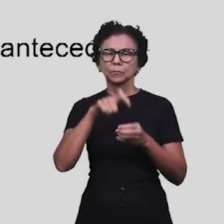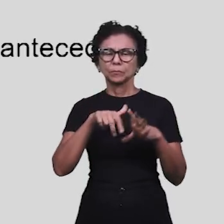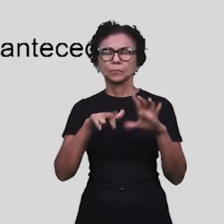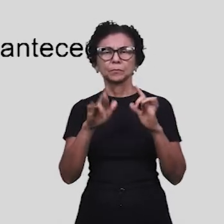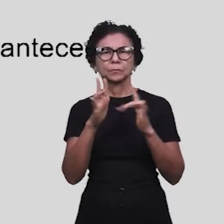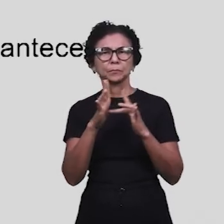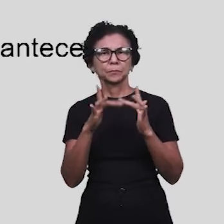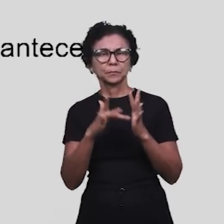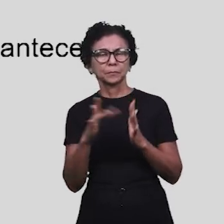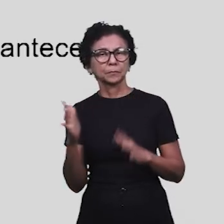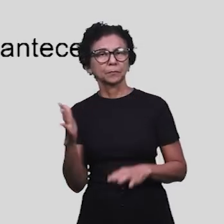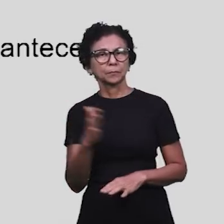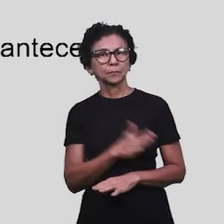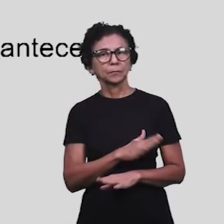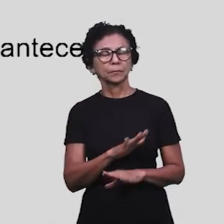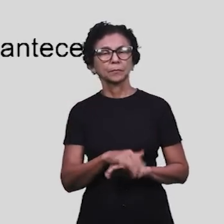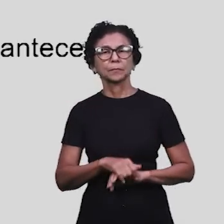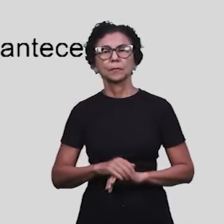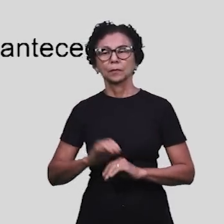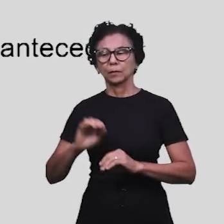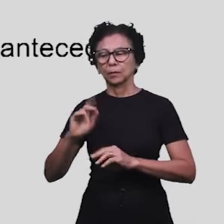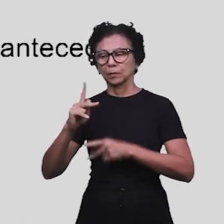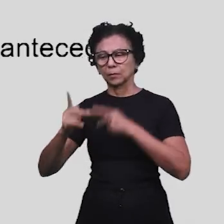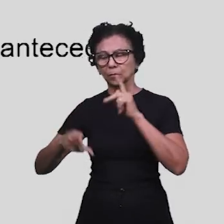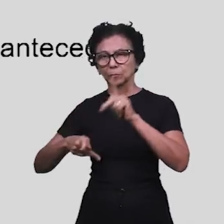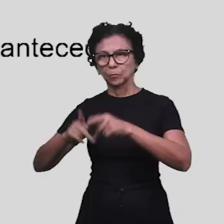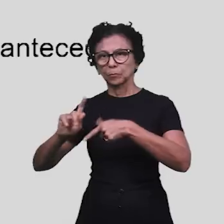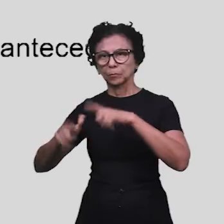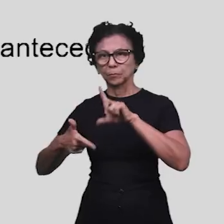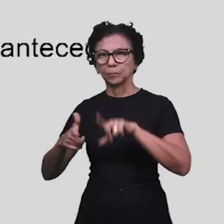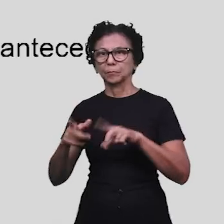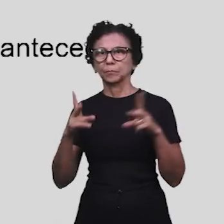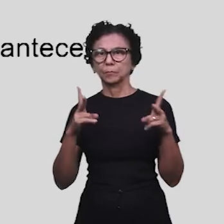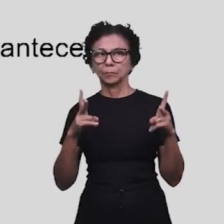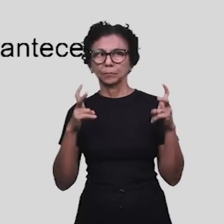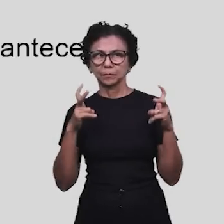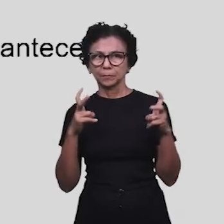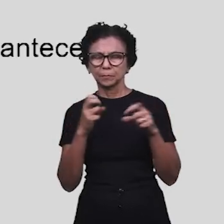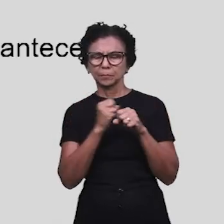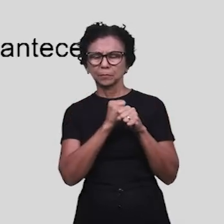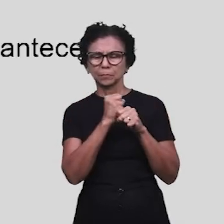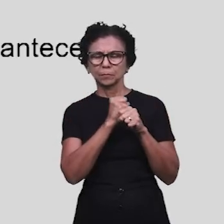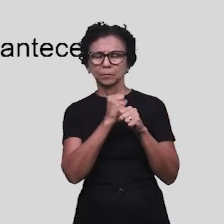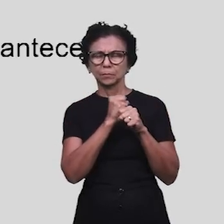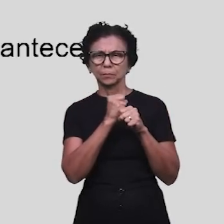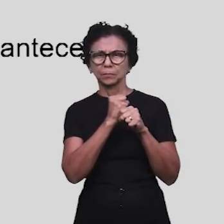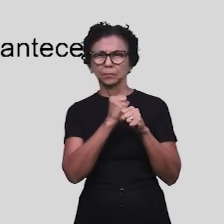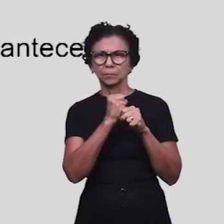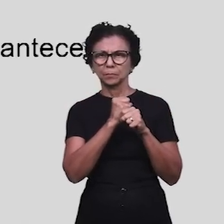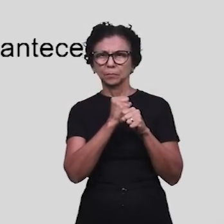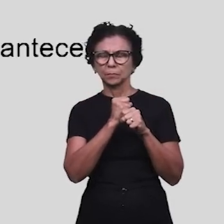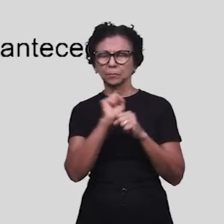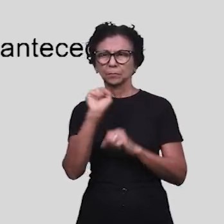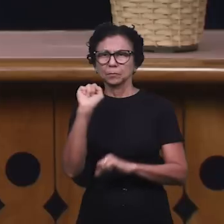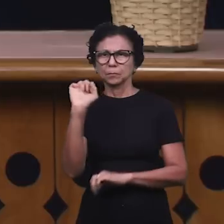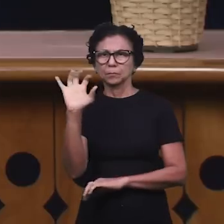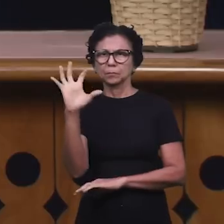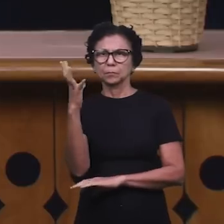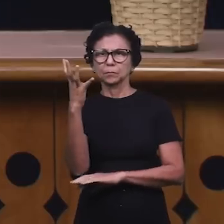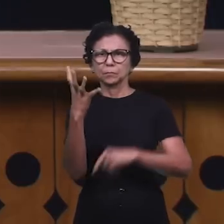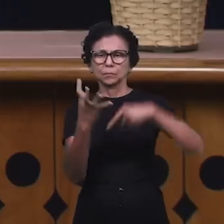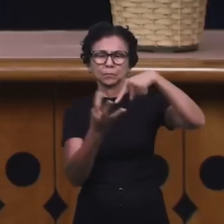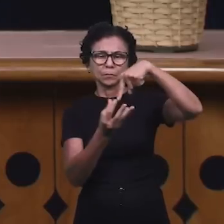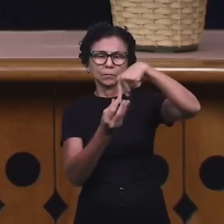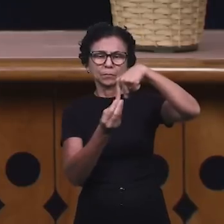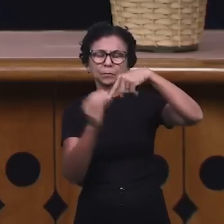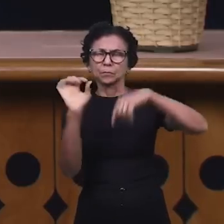Israel observa que os ramos da figueira estão tenros e brotando folhas, eles têm